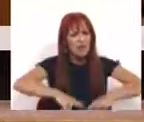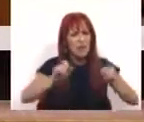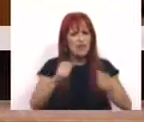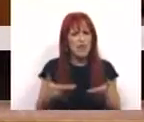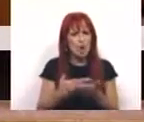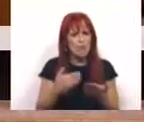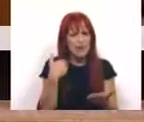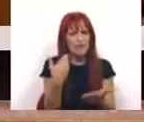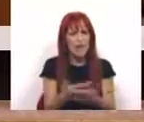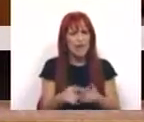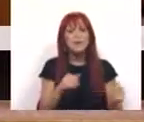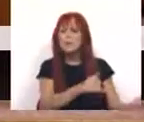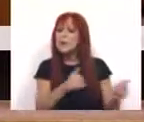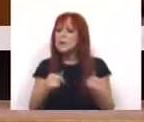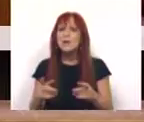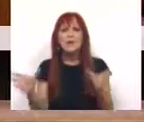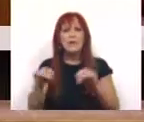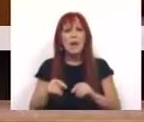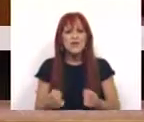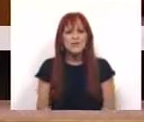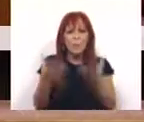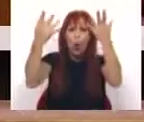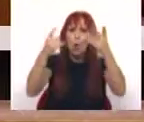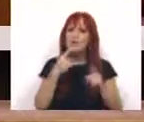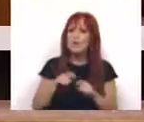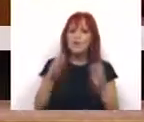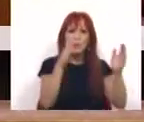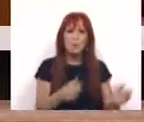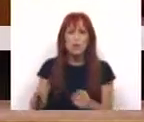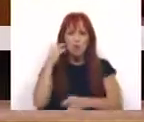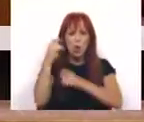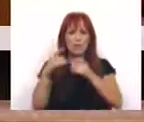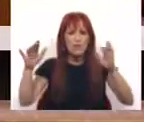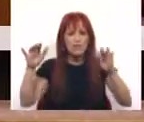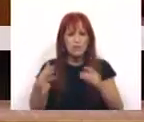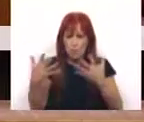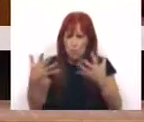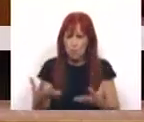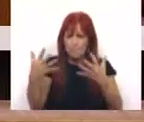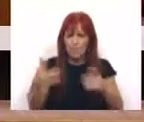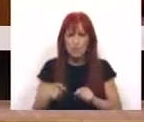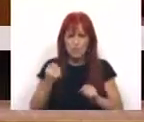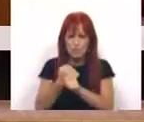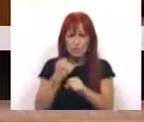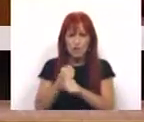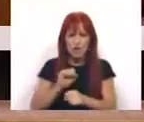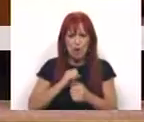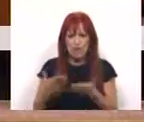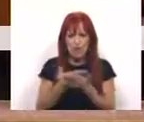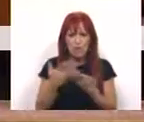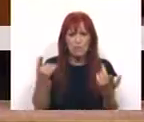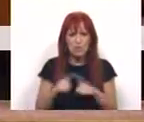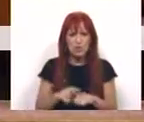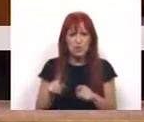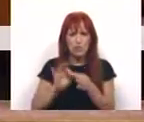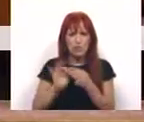nossa economia e, por outro lado, para fazer renascer a nossa produção, procurando diminuir o peso no desempenho da nossa economia